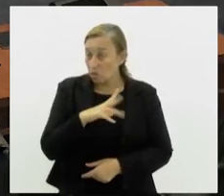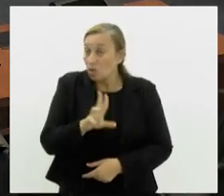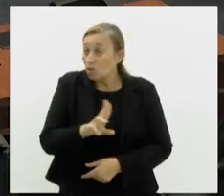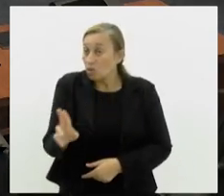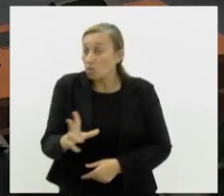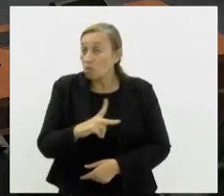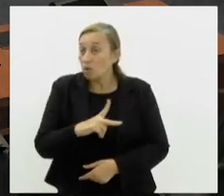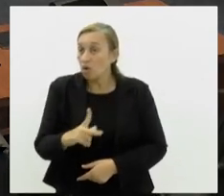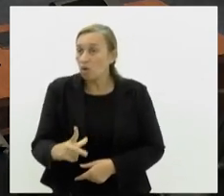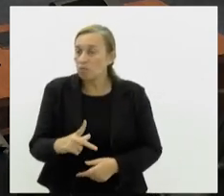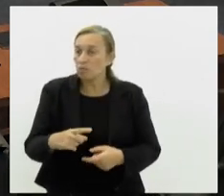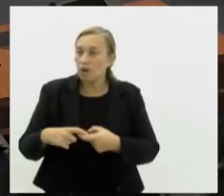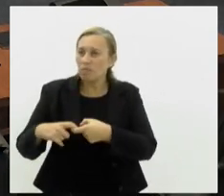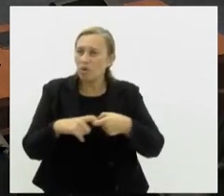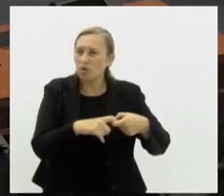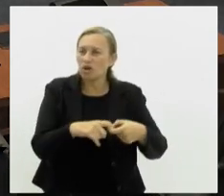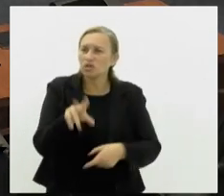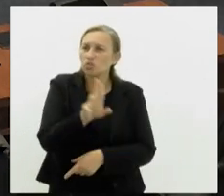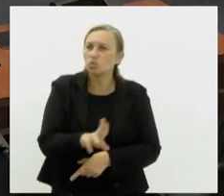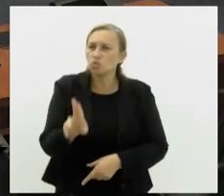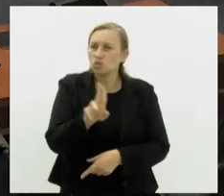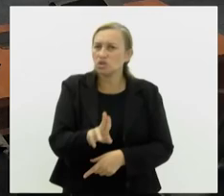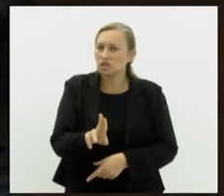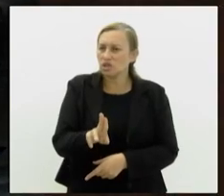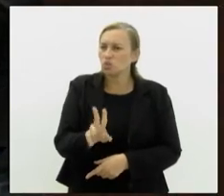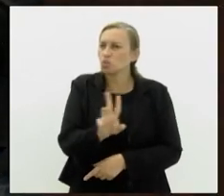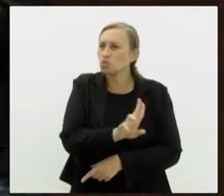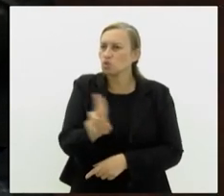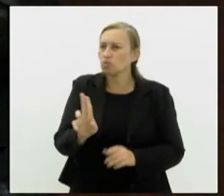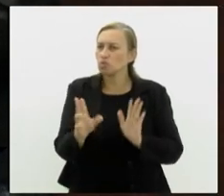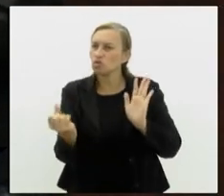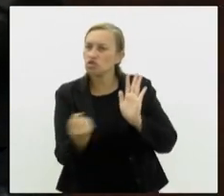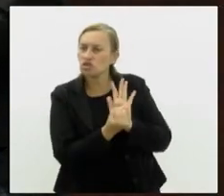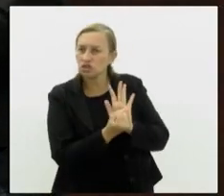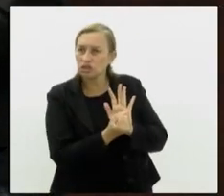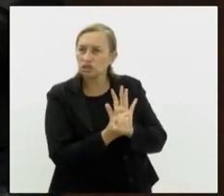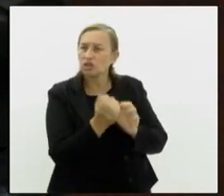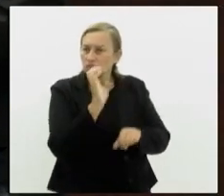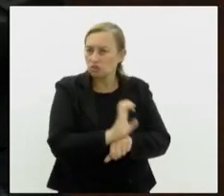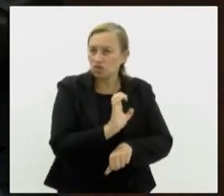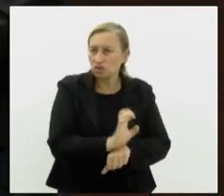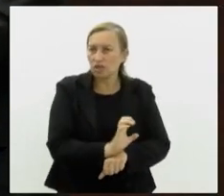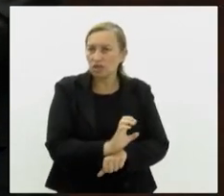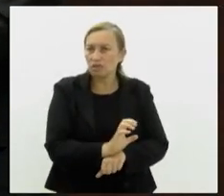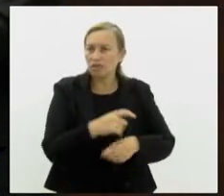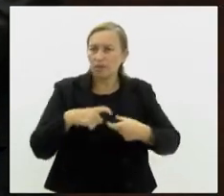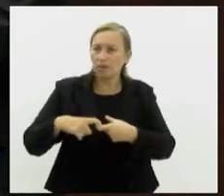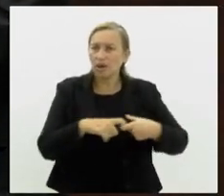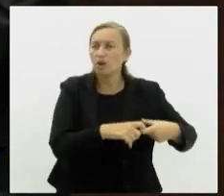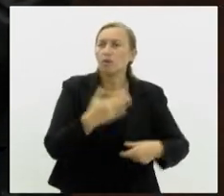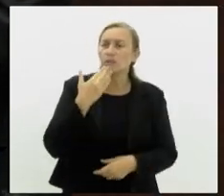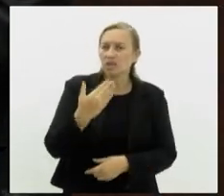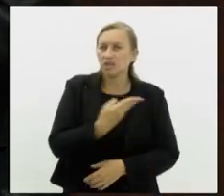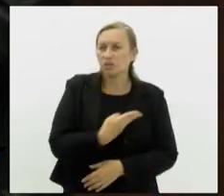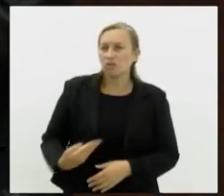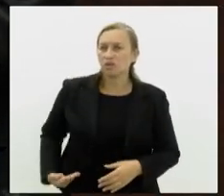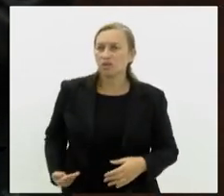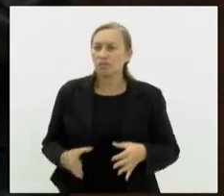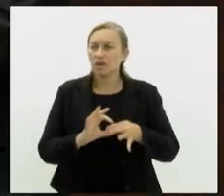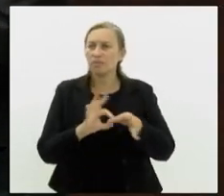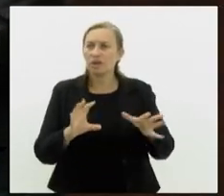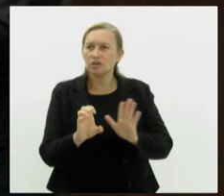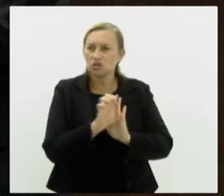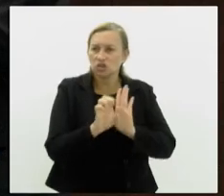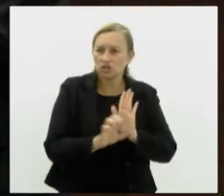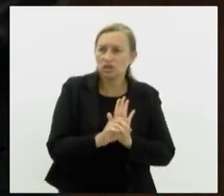próprio, rebocando, usando a máquina do Estado para rebocar. Então, presidente, fica aqui o nosso apelo ao governador, né, para sancionar logo o Estatuto